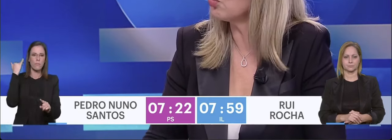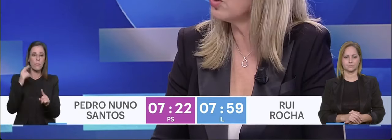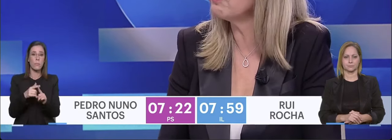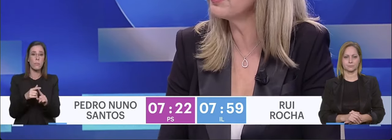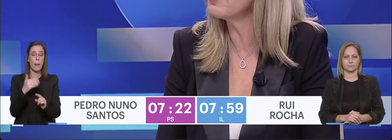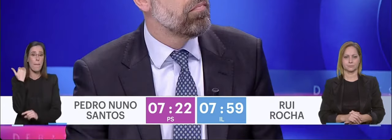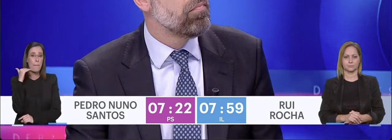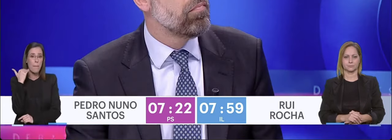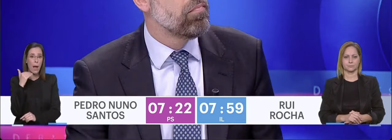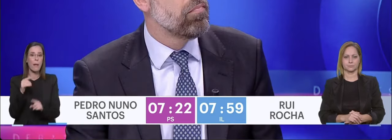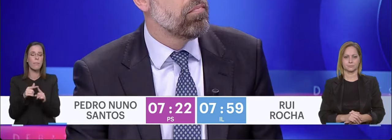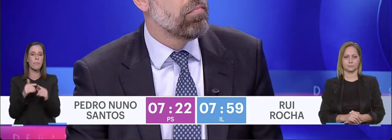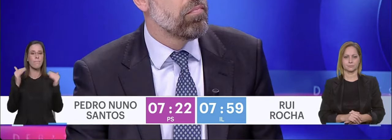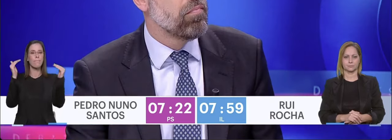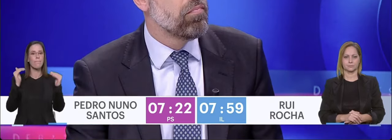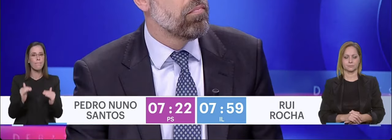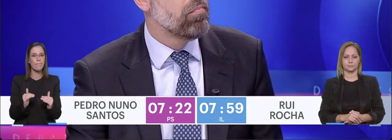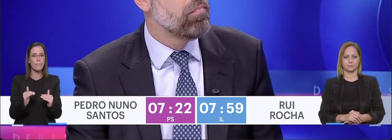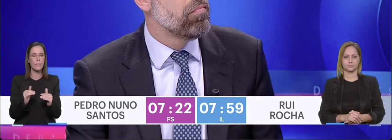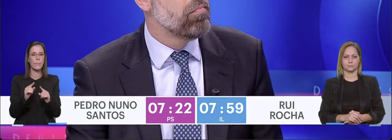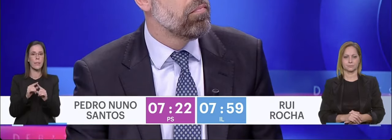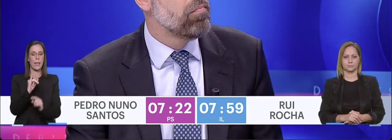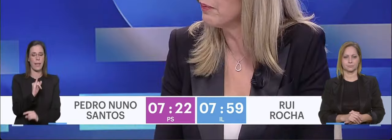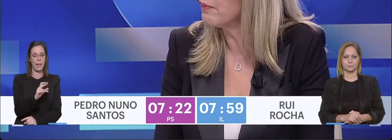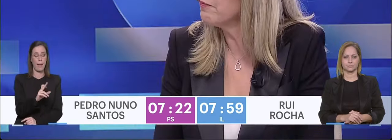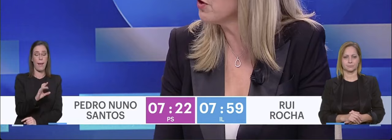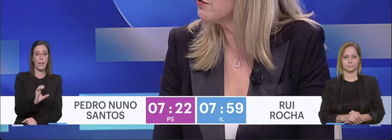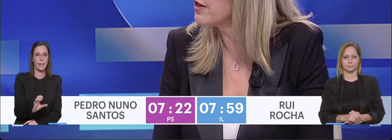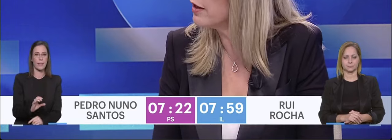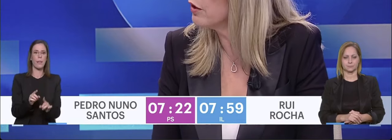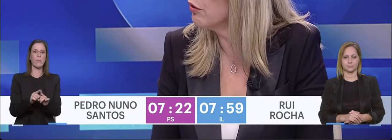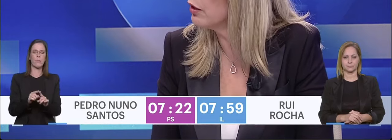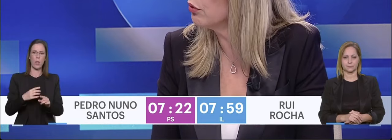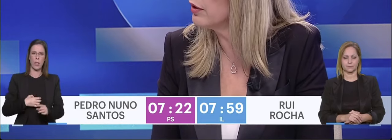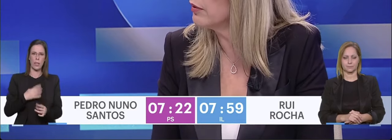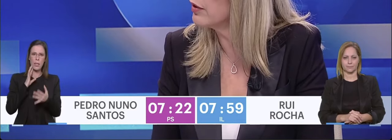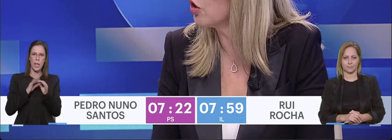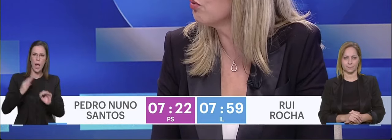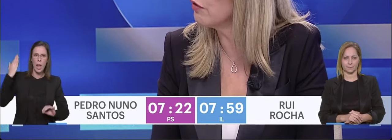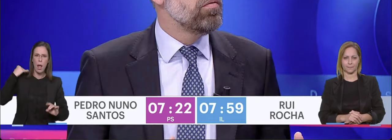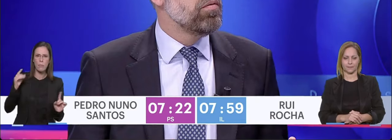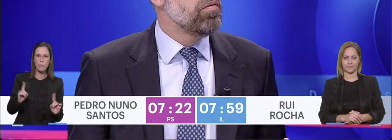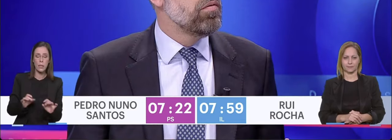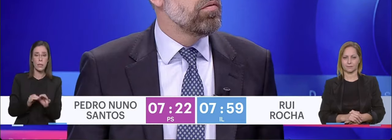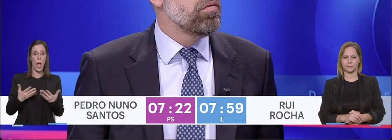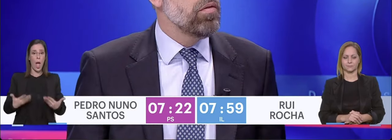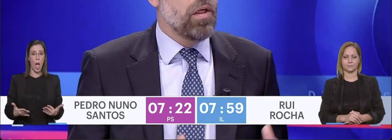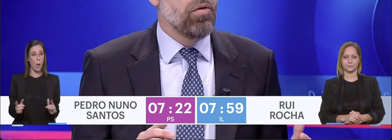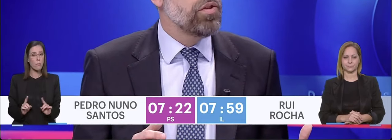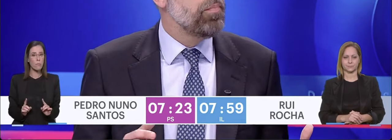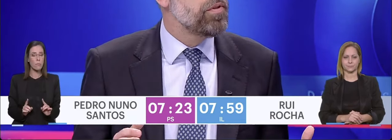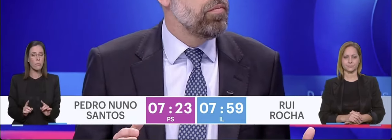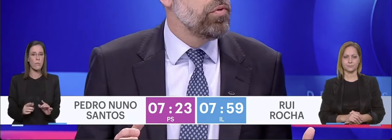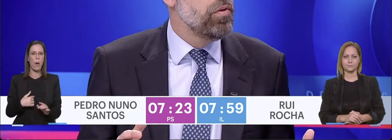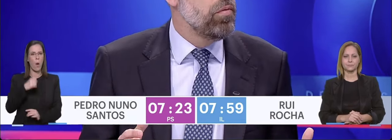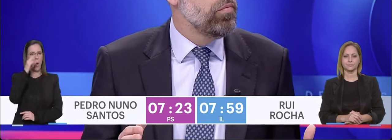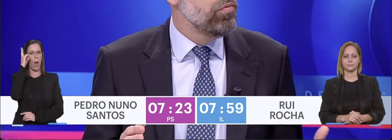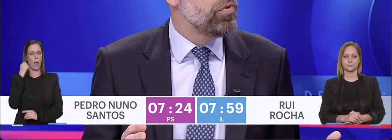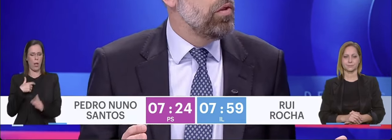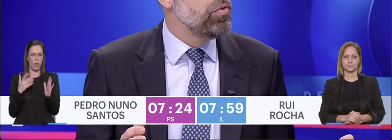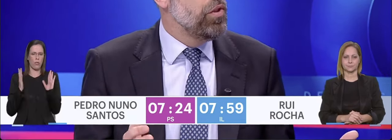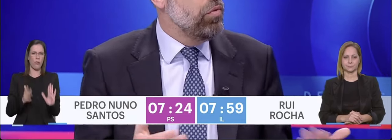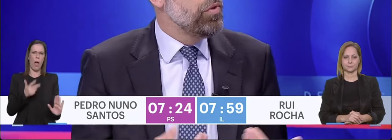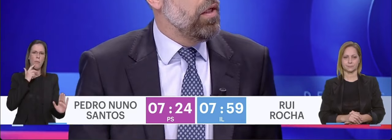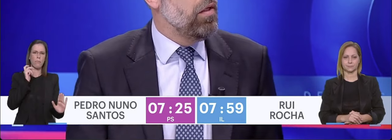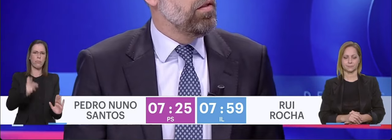Pedro passes Coelho para baixar o irc não fazia sentido na altura tal como não faz sentido hoje claro nós já passamos